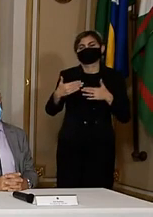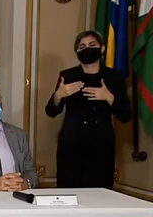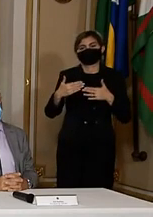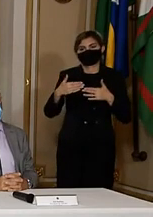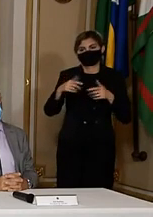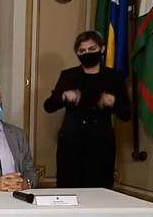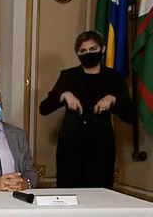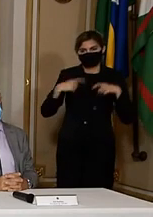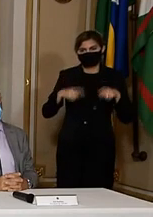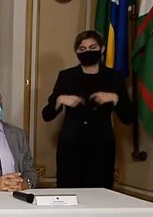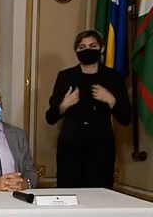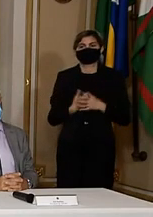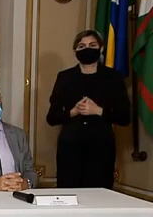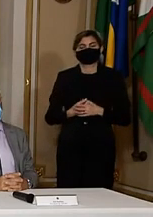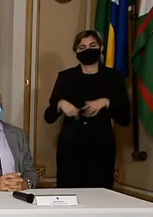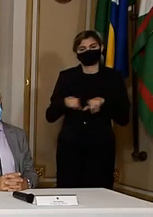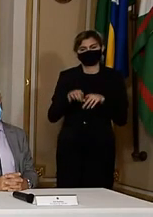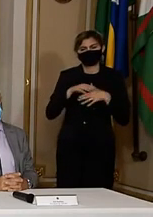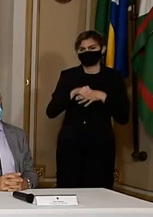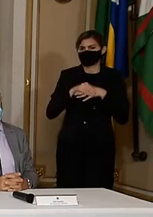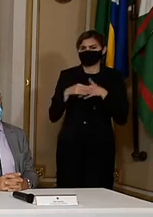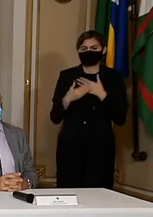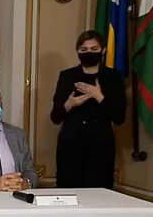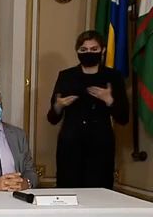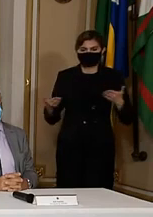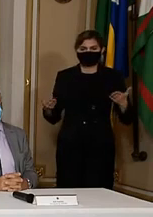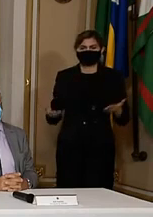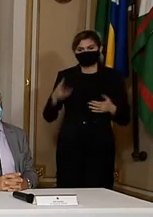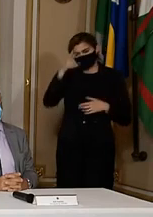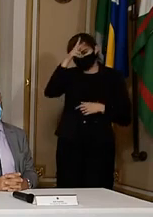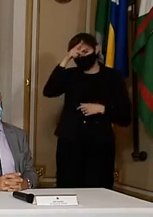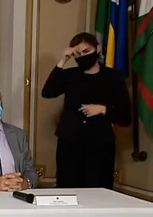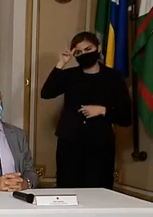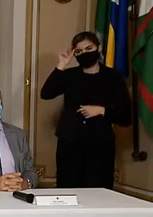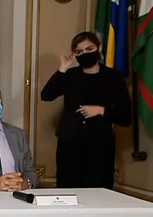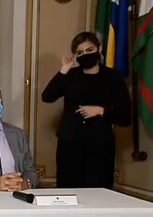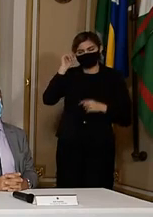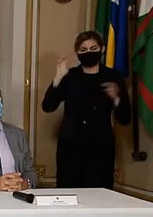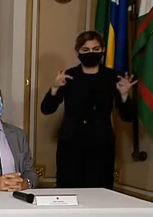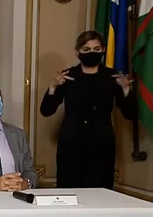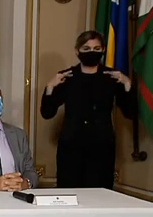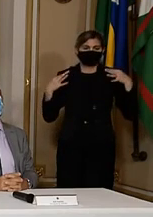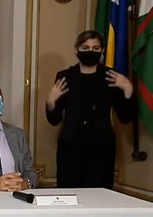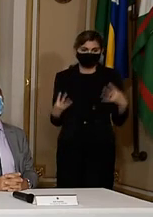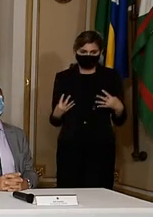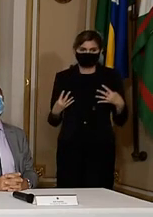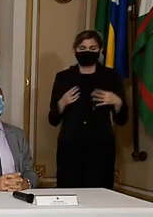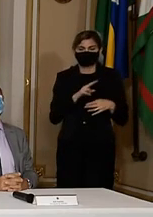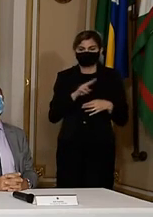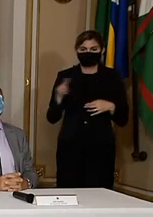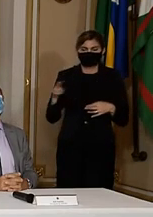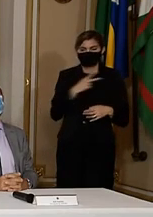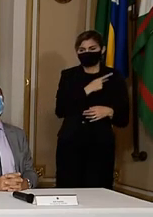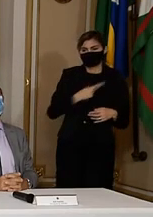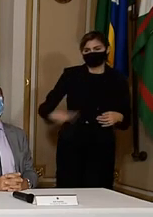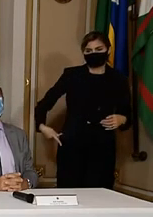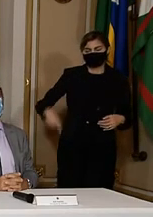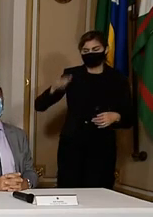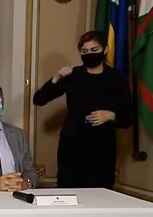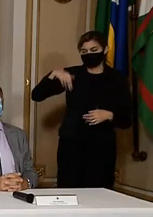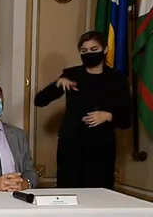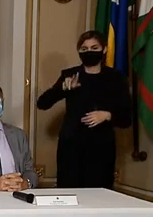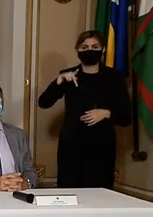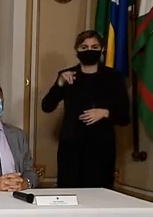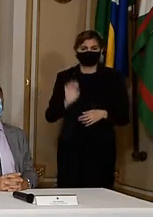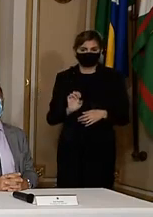Agrário cumprimentar todos os prefeitos e prefeitas que nos assistem em nome do presidente da amupe